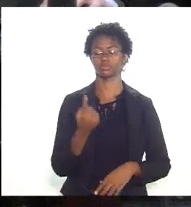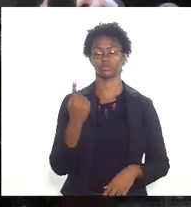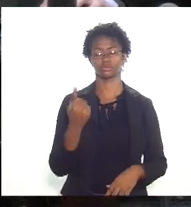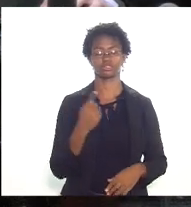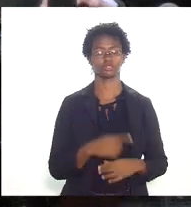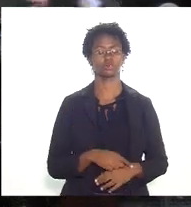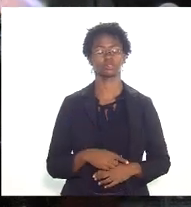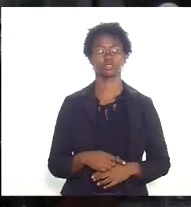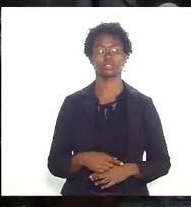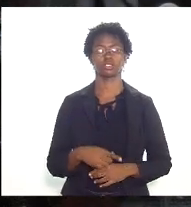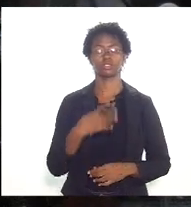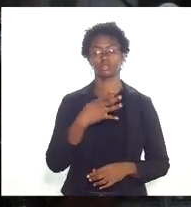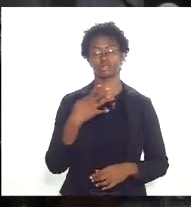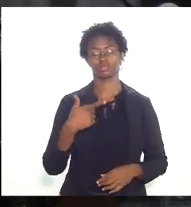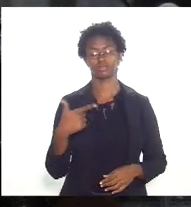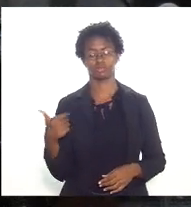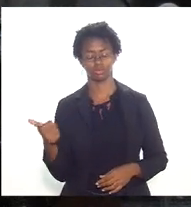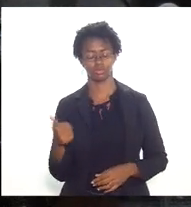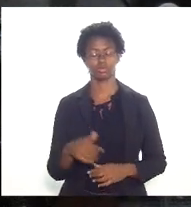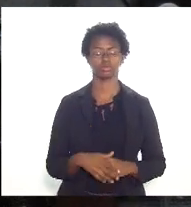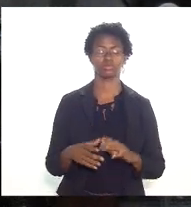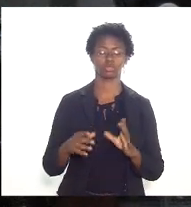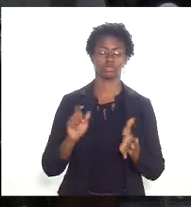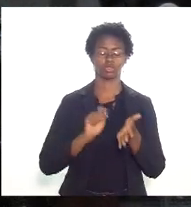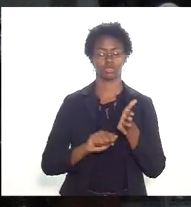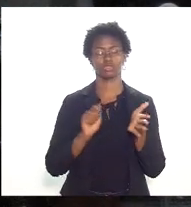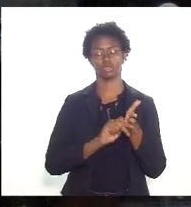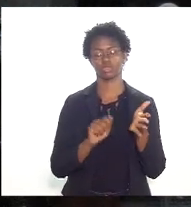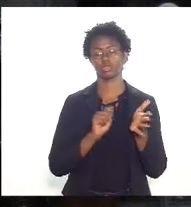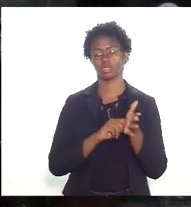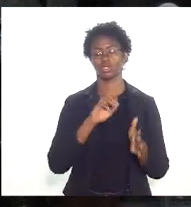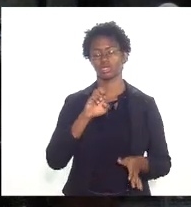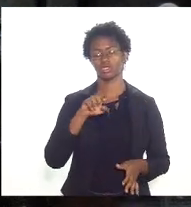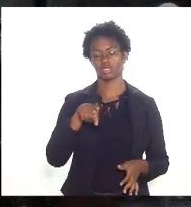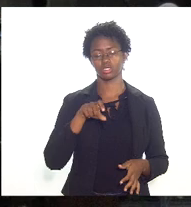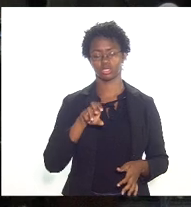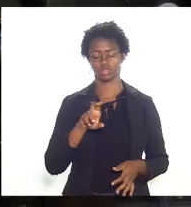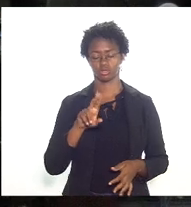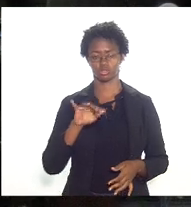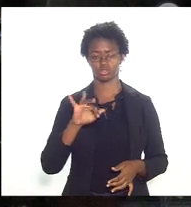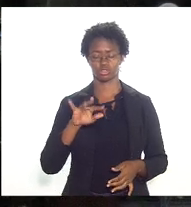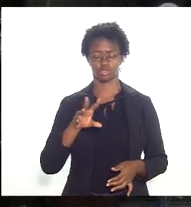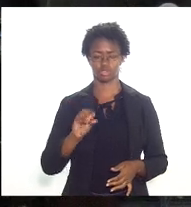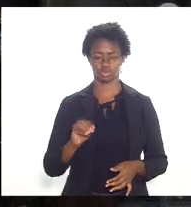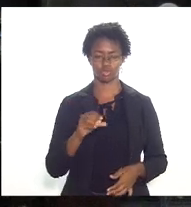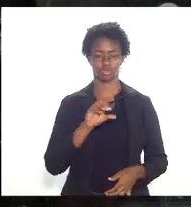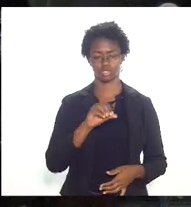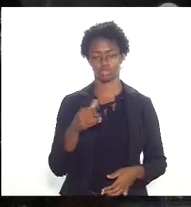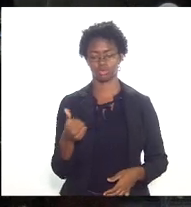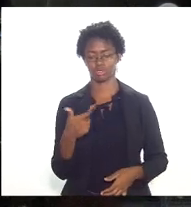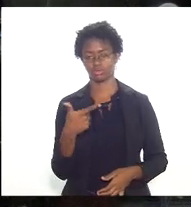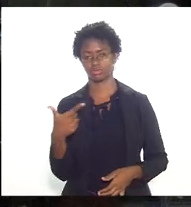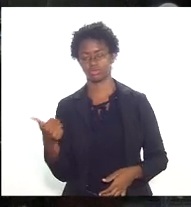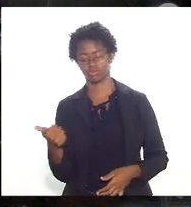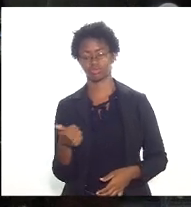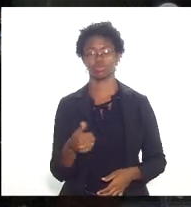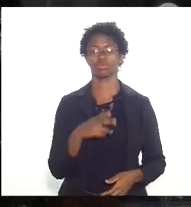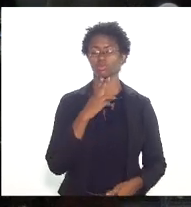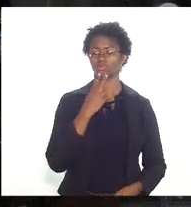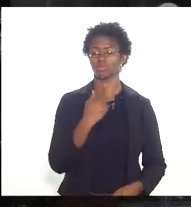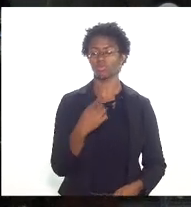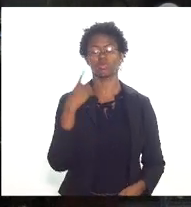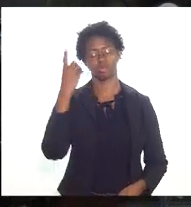de lei 3941 de 21 de autoria do Poder Executivo mensagem 06 de 21 que institui o regime tributário especial